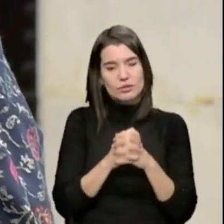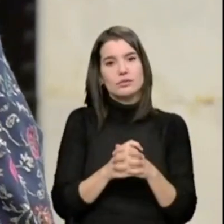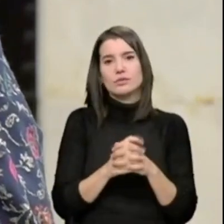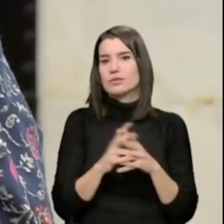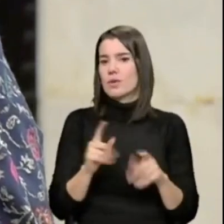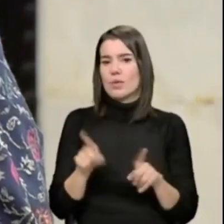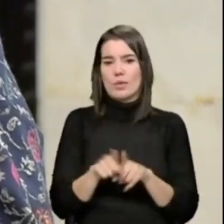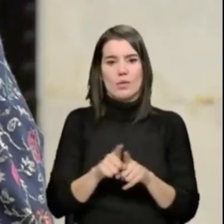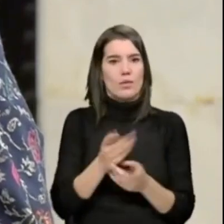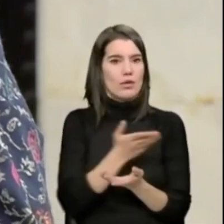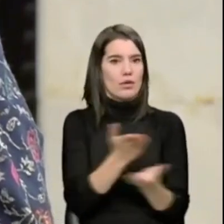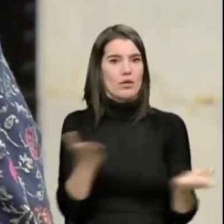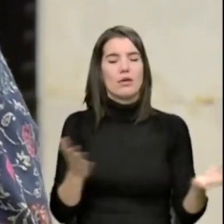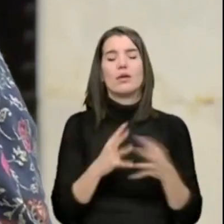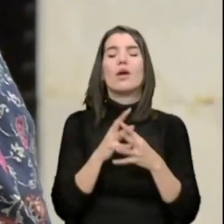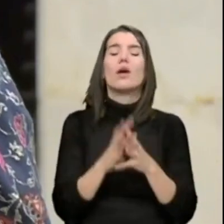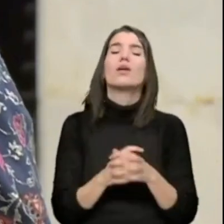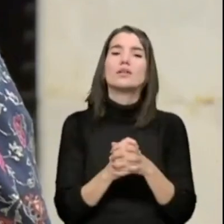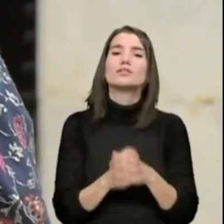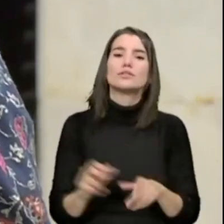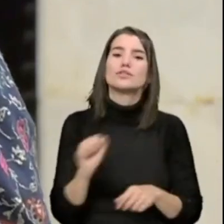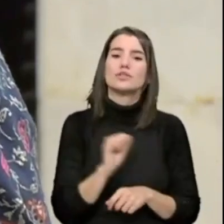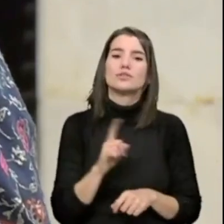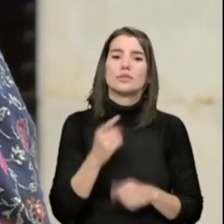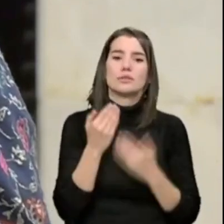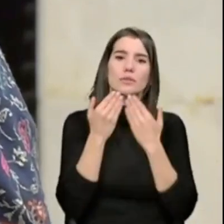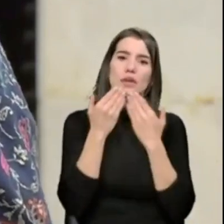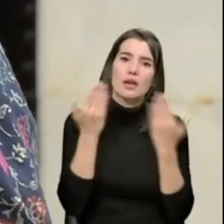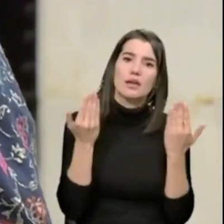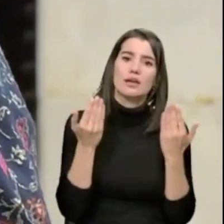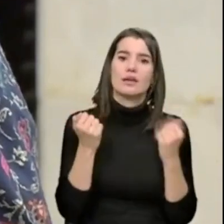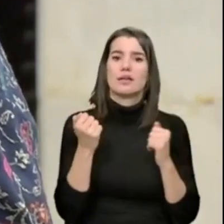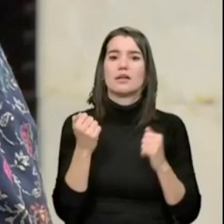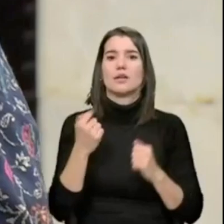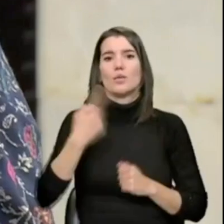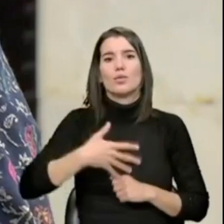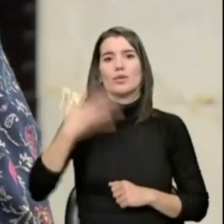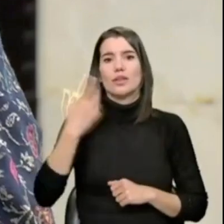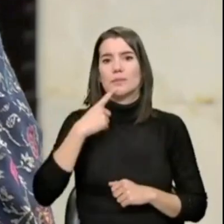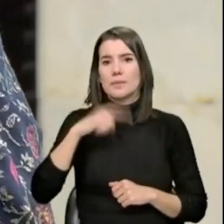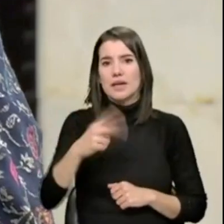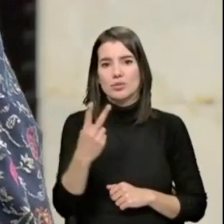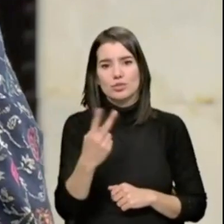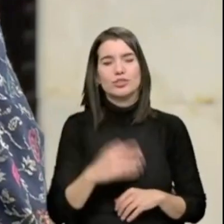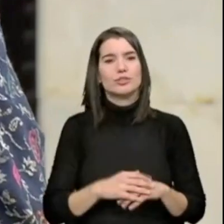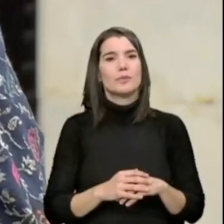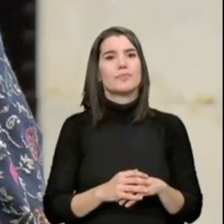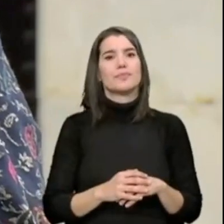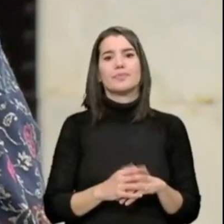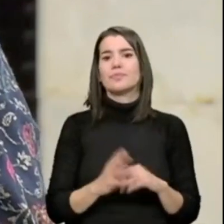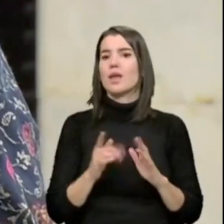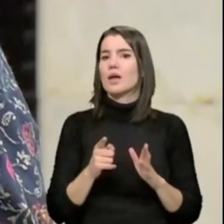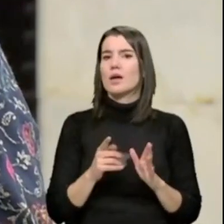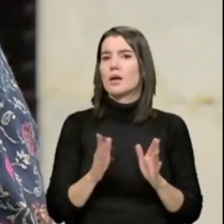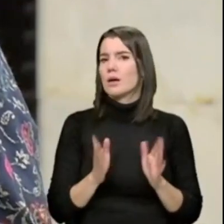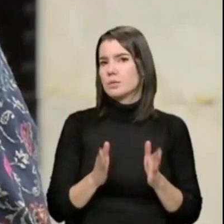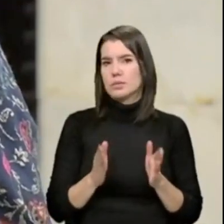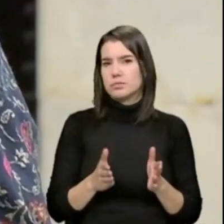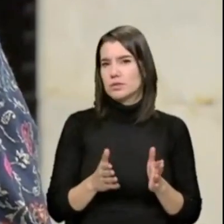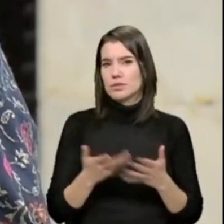nós, orações essas que são matinais, 2 vezes ao dia, não